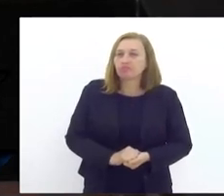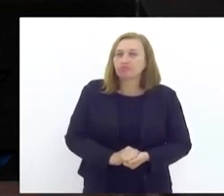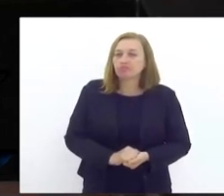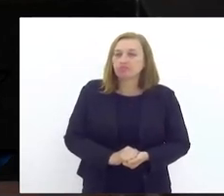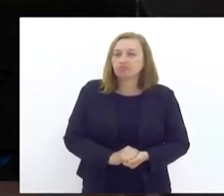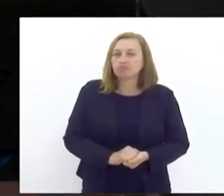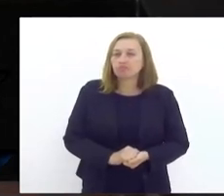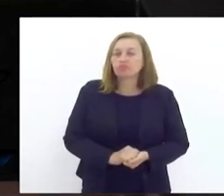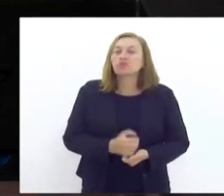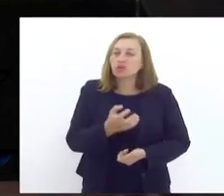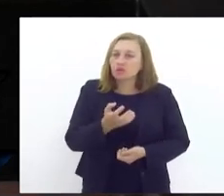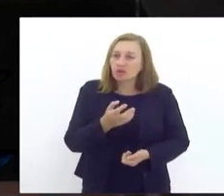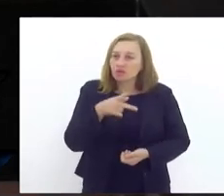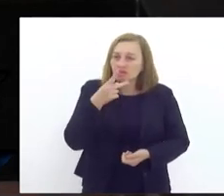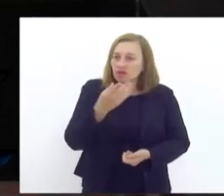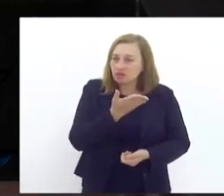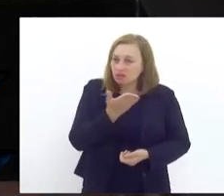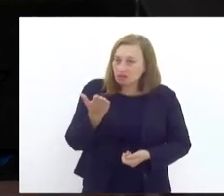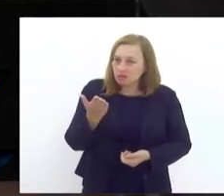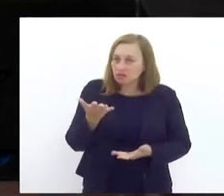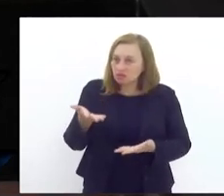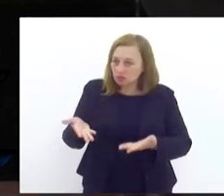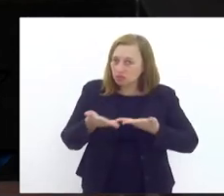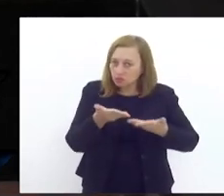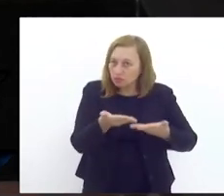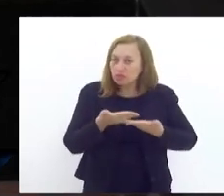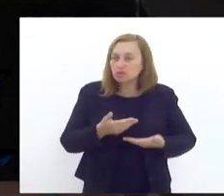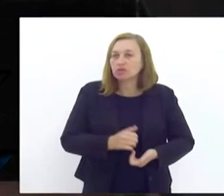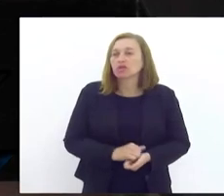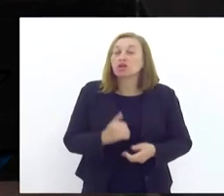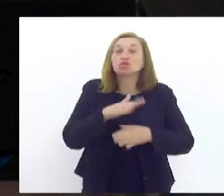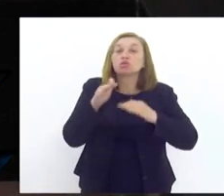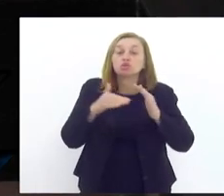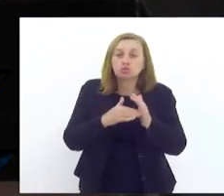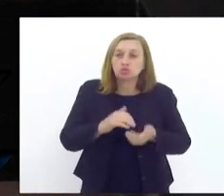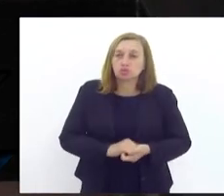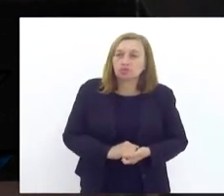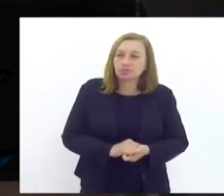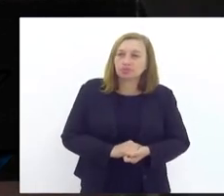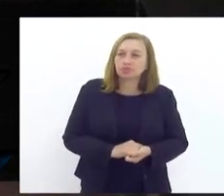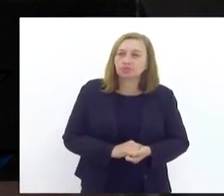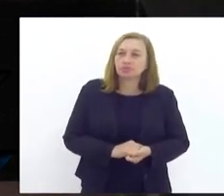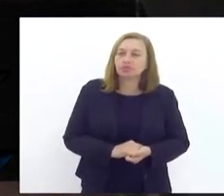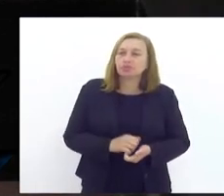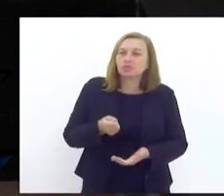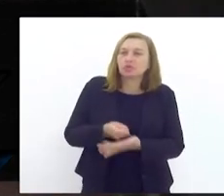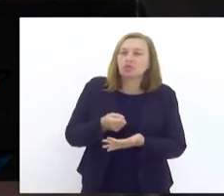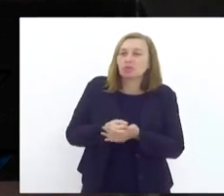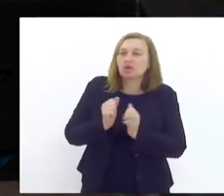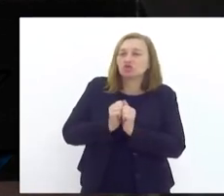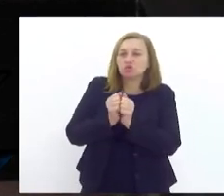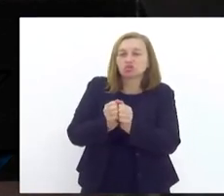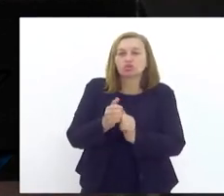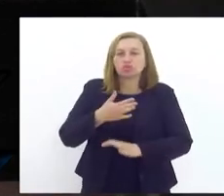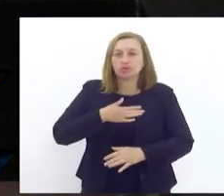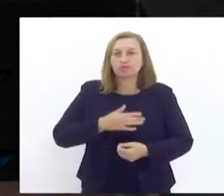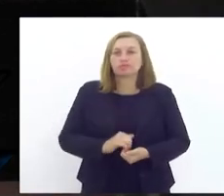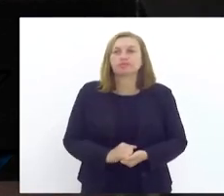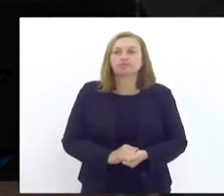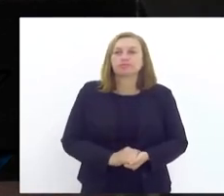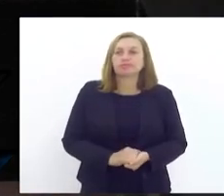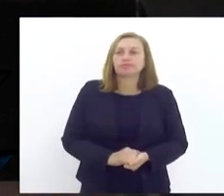eu quero aqui dizer a todos convocar a todos para fazer a cobrança junto comigo